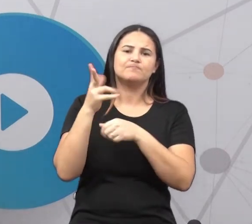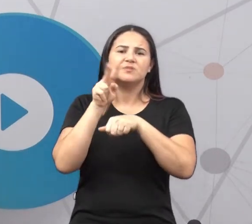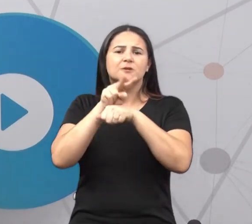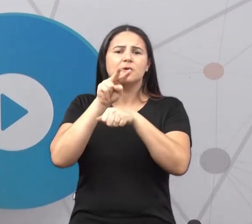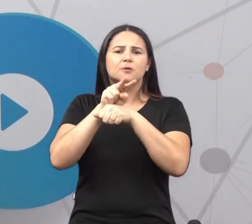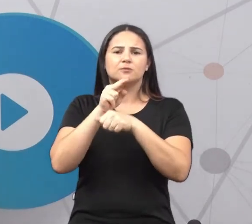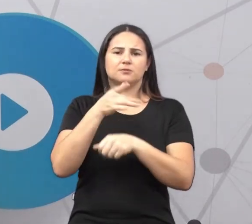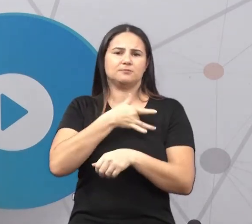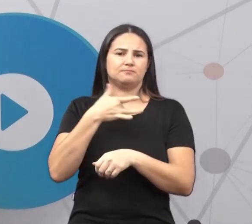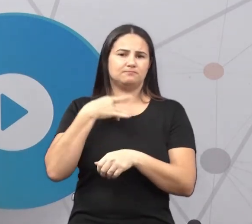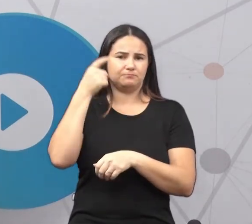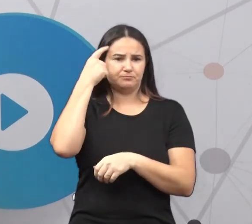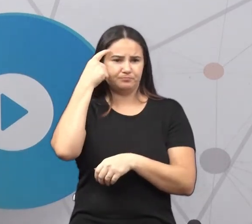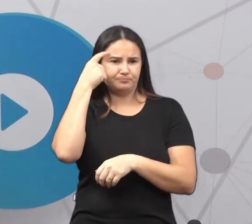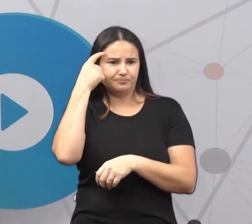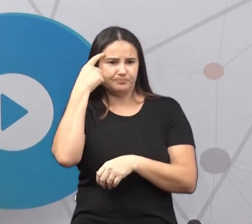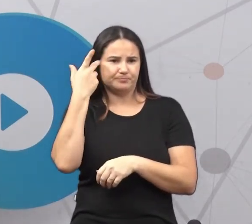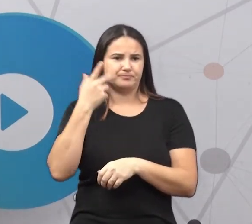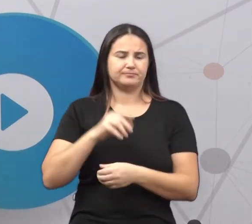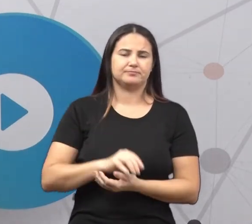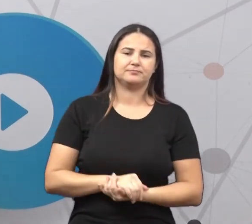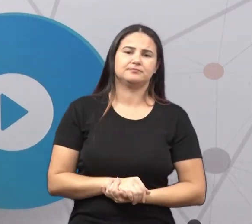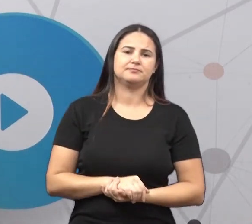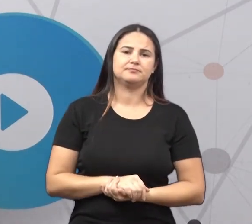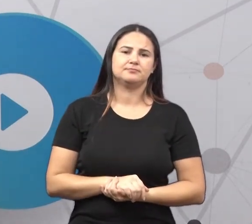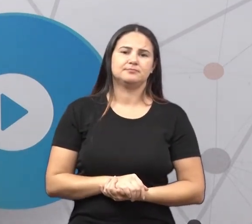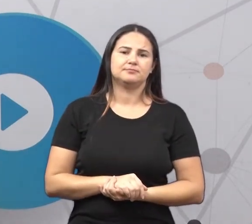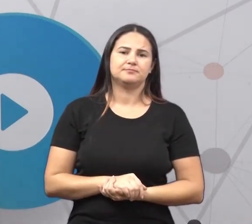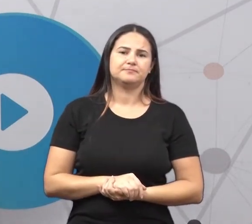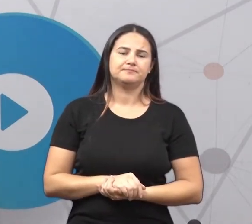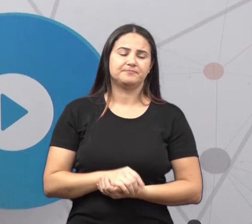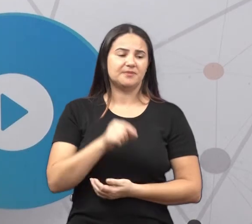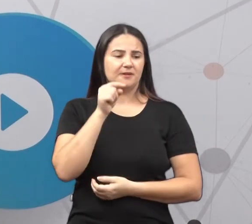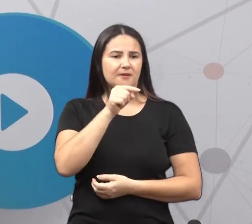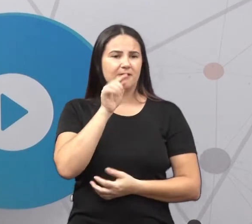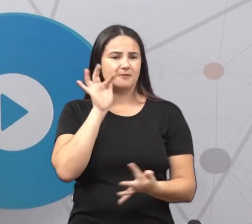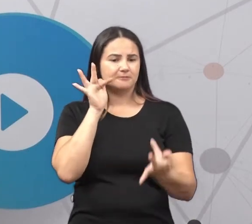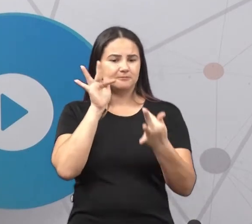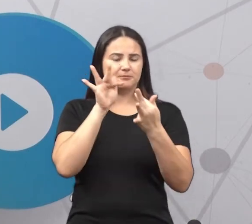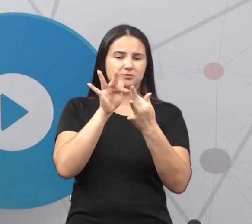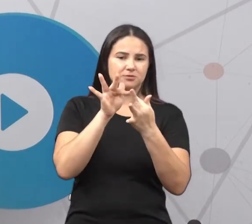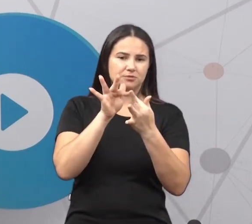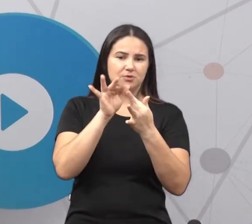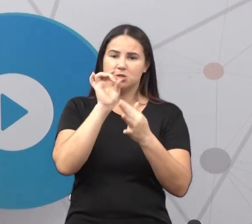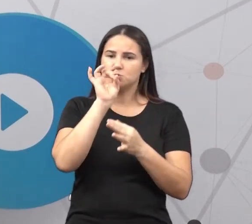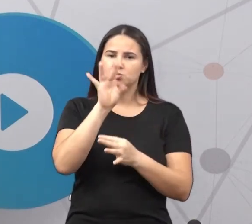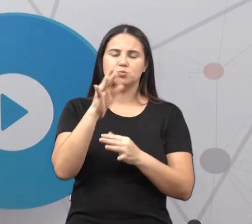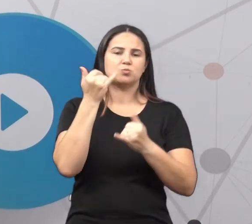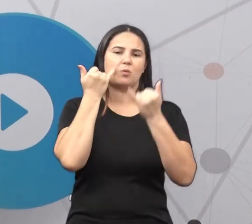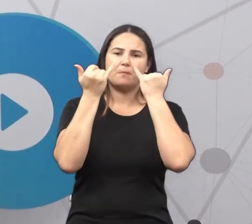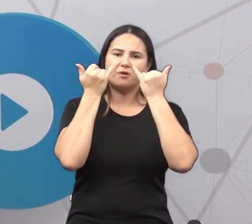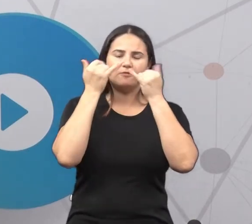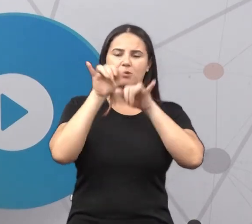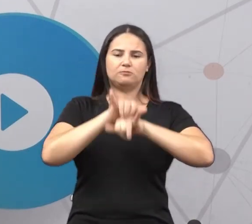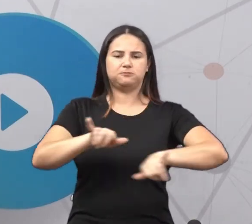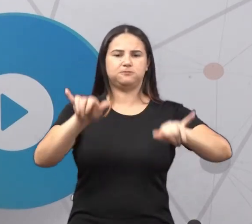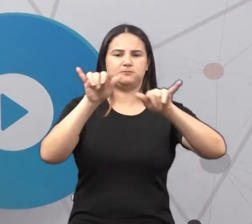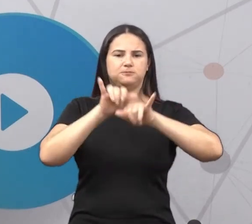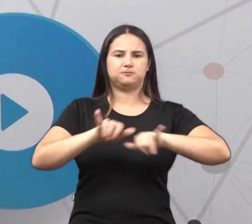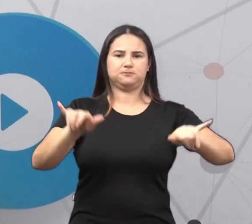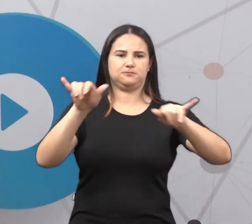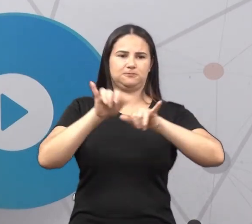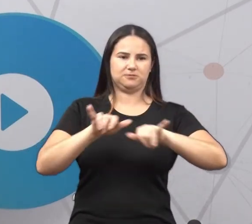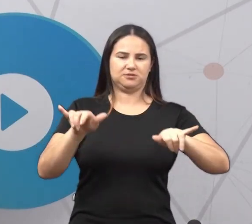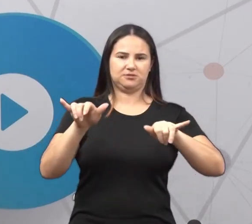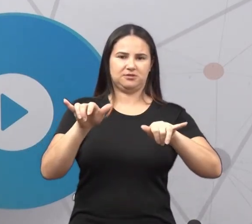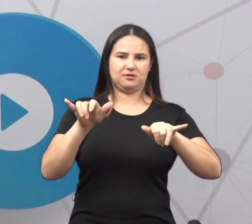aí embaixo, você pode olhar isso na aula. E a função dessa entrevista é só dar realmente informações. Portanto, aqui